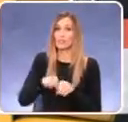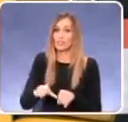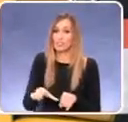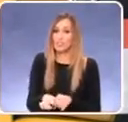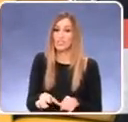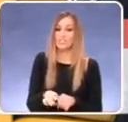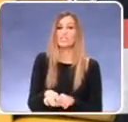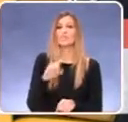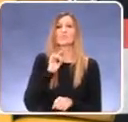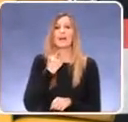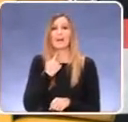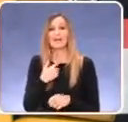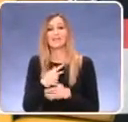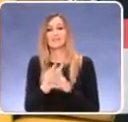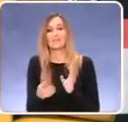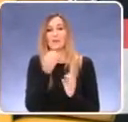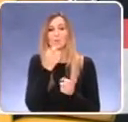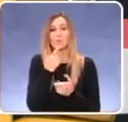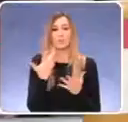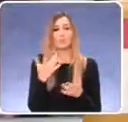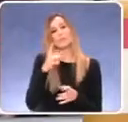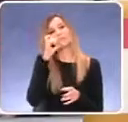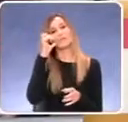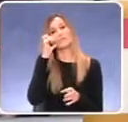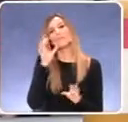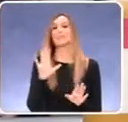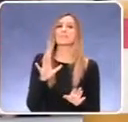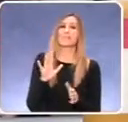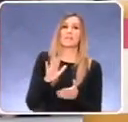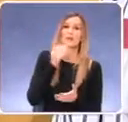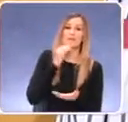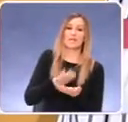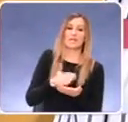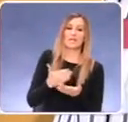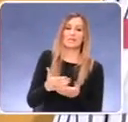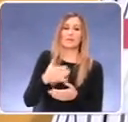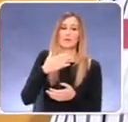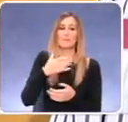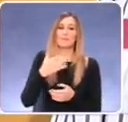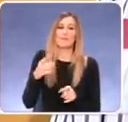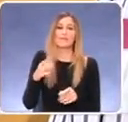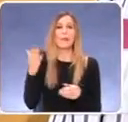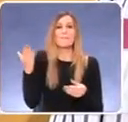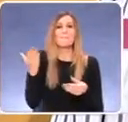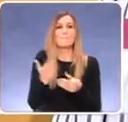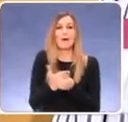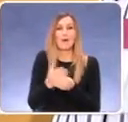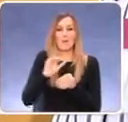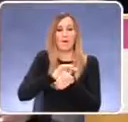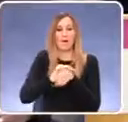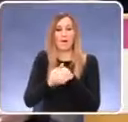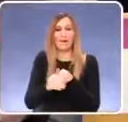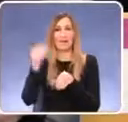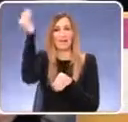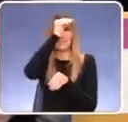febra. Já come de tudo? Ainda sem não. Medos? Não, grelhados e as escondias do pão alentejano ainda não. Ai, o pão alentejano que é a minha perdição aos fins